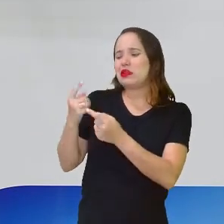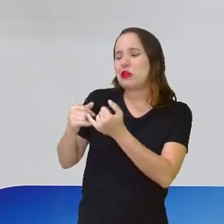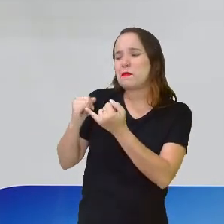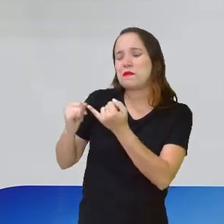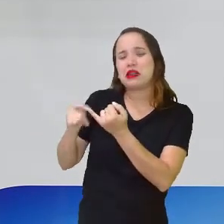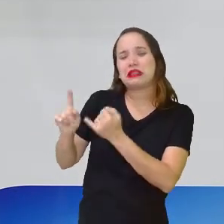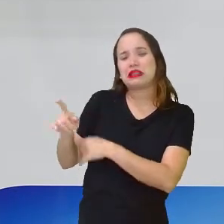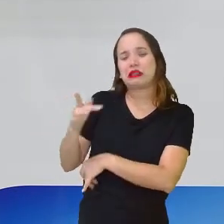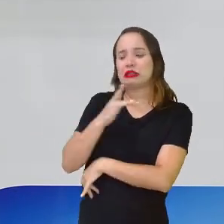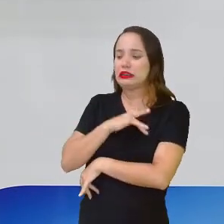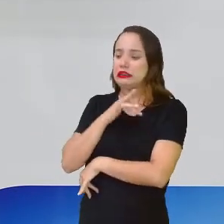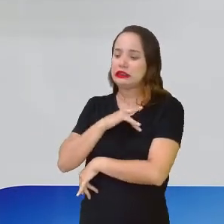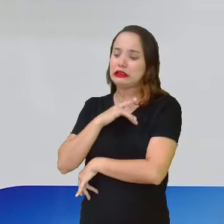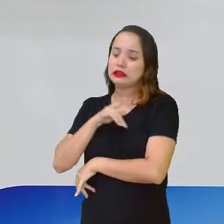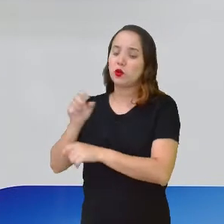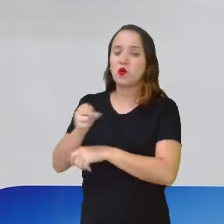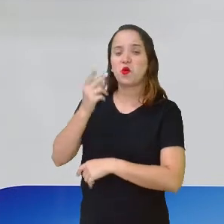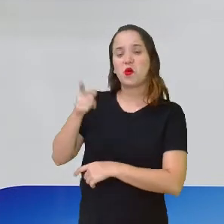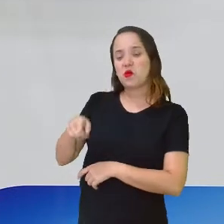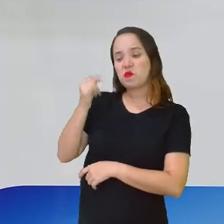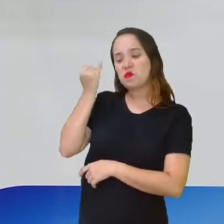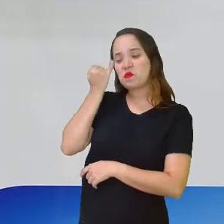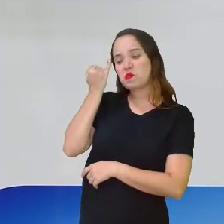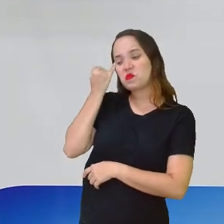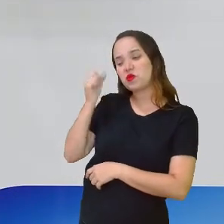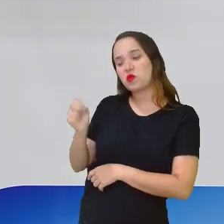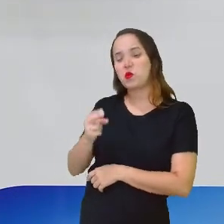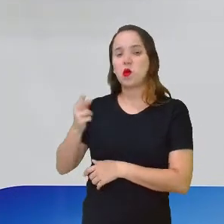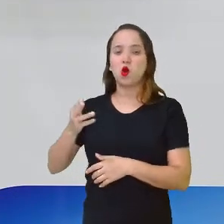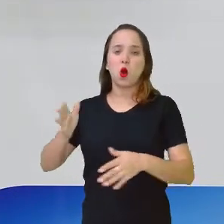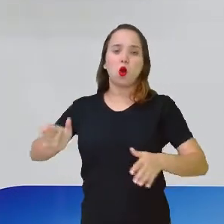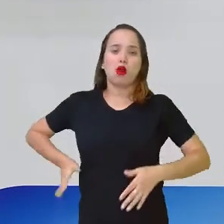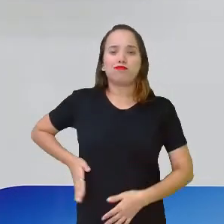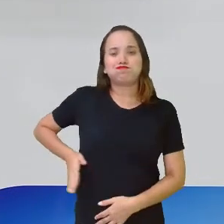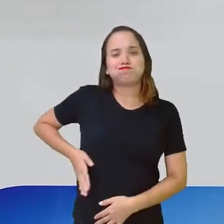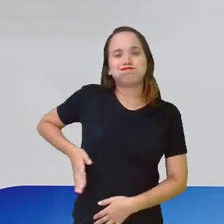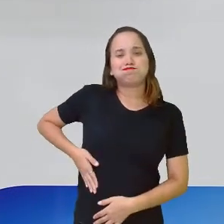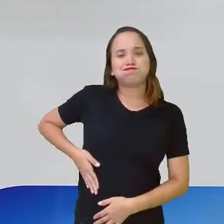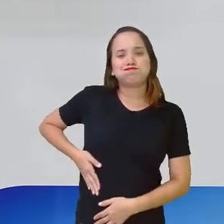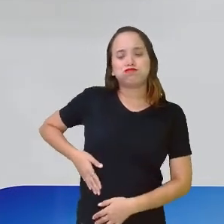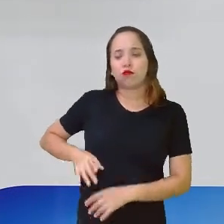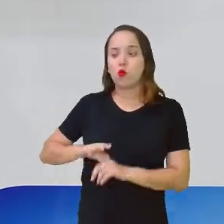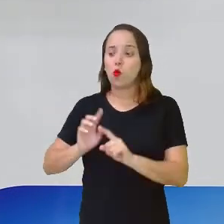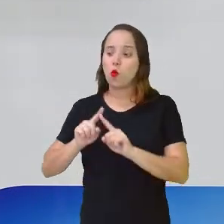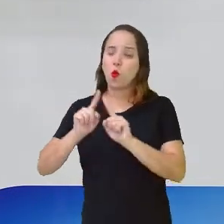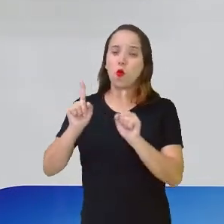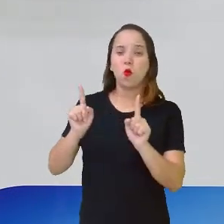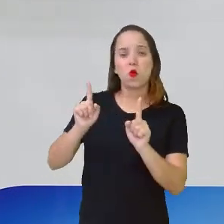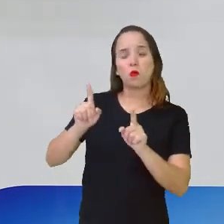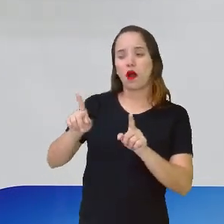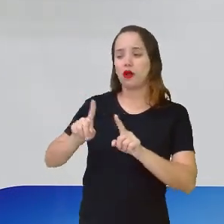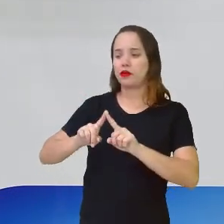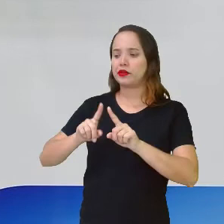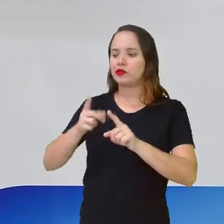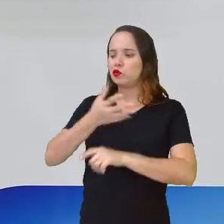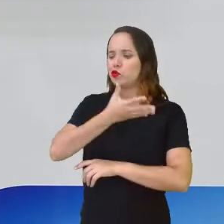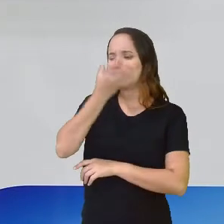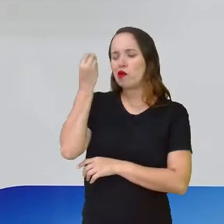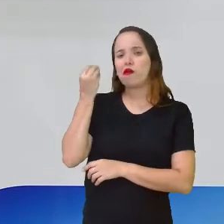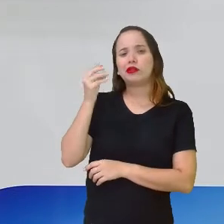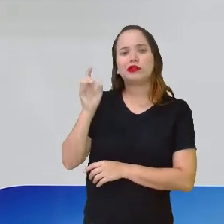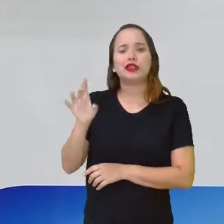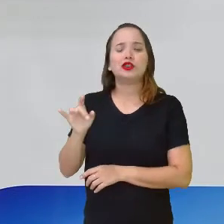ou preguiçosos, ou vagabundos. Ou se fala só da escravização. E não se coloca